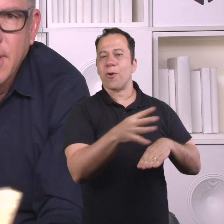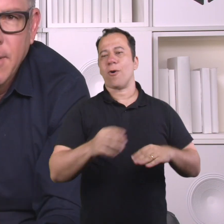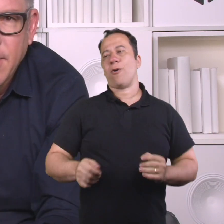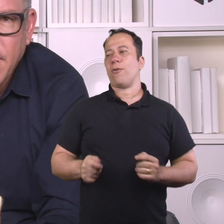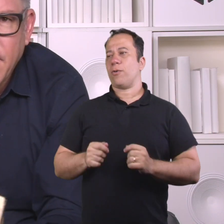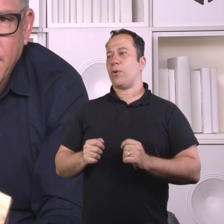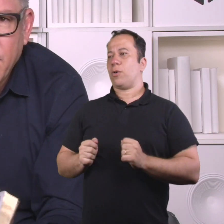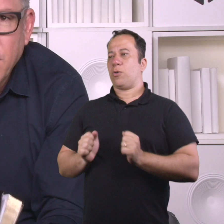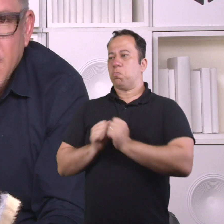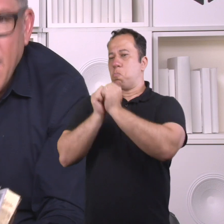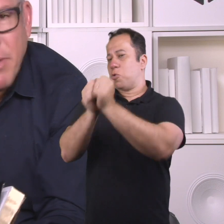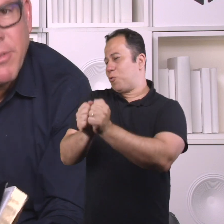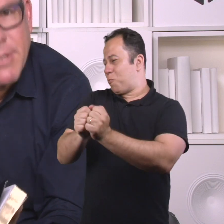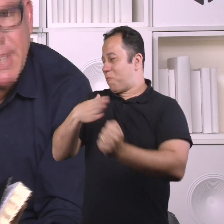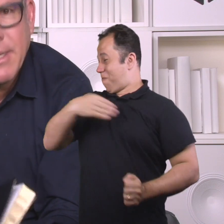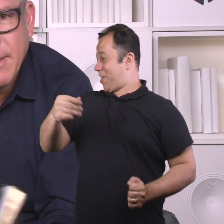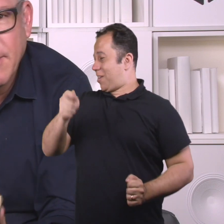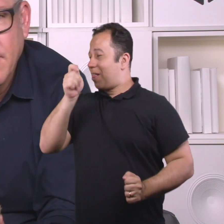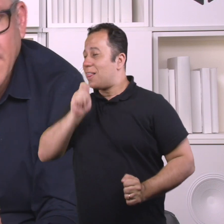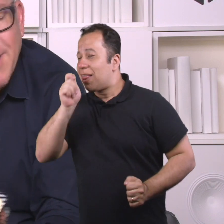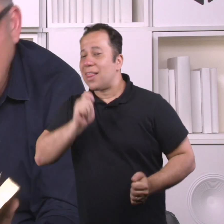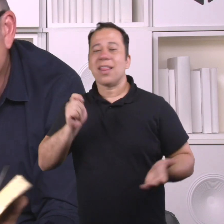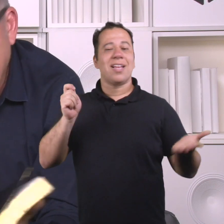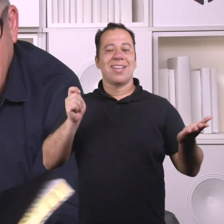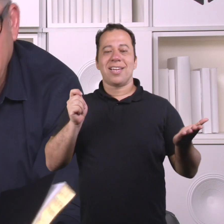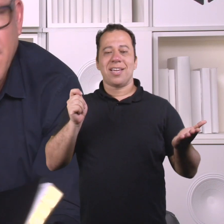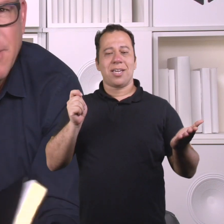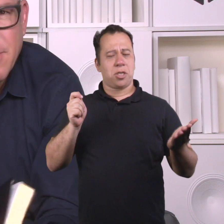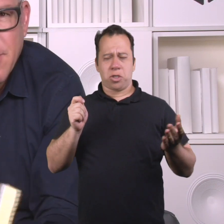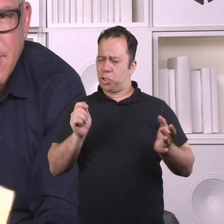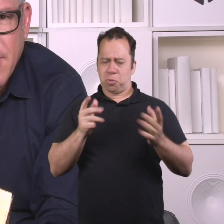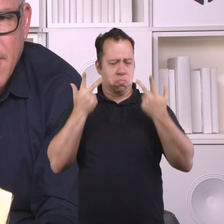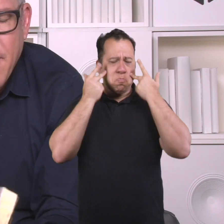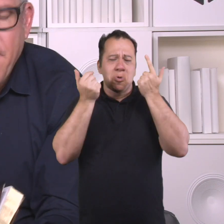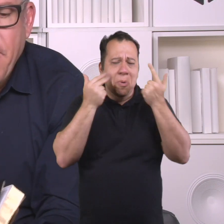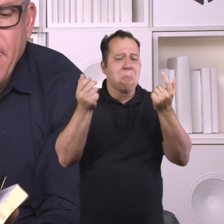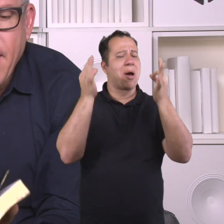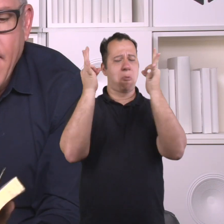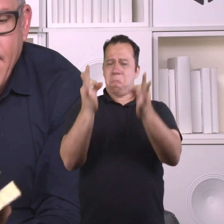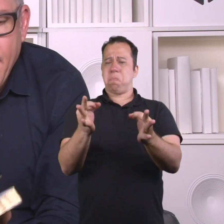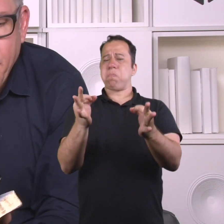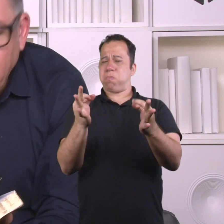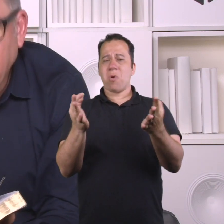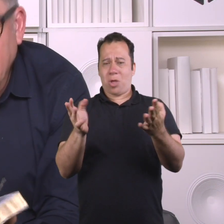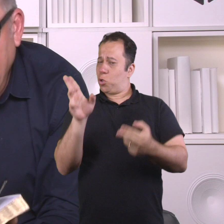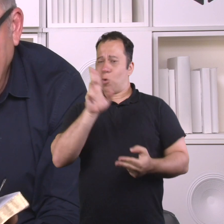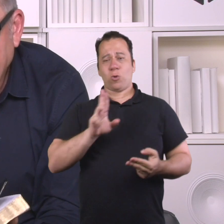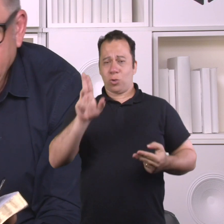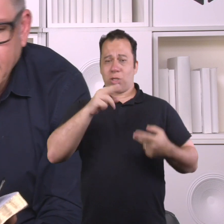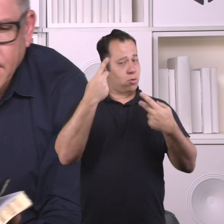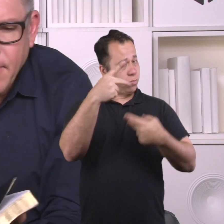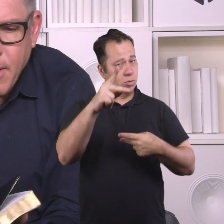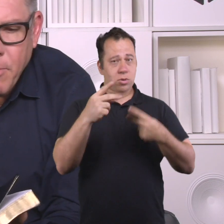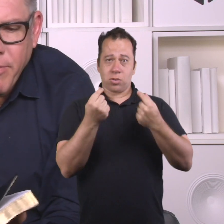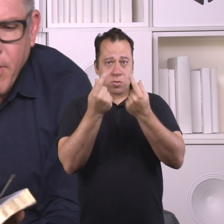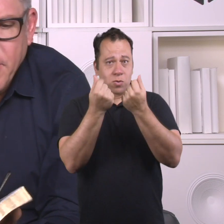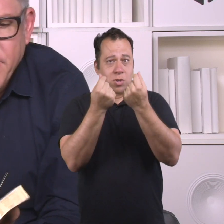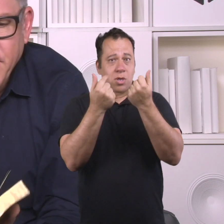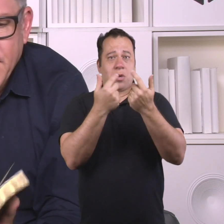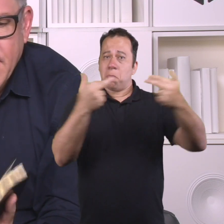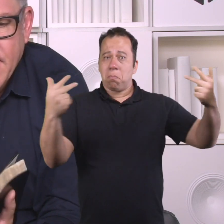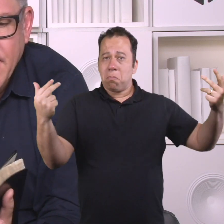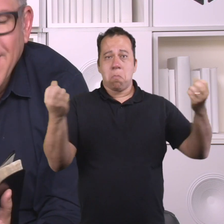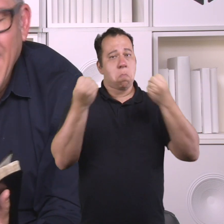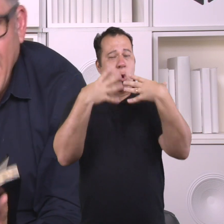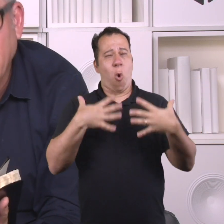seu dinheiro. É você usar para você. Não tem nada de errado nisso. Pelo contrário. É uma forma